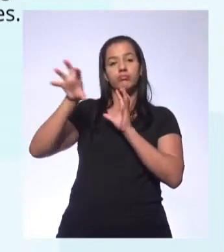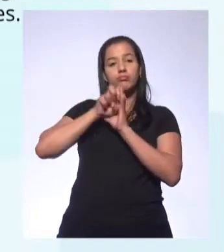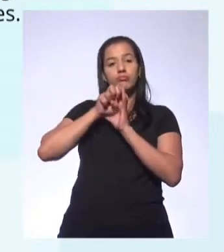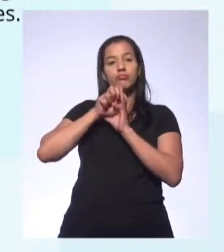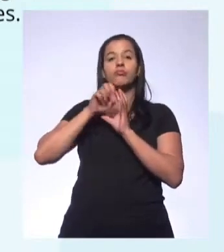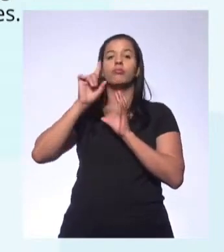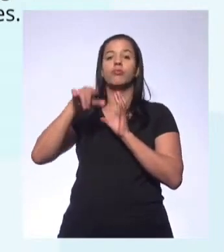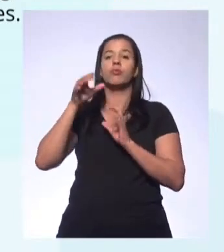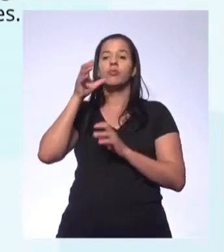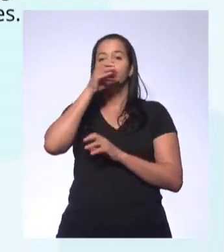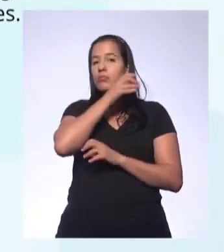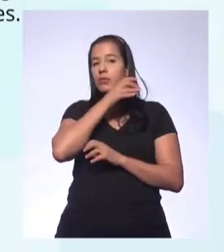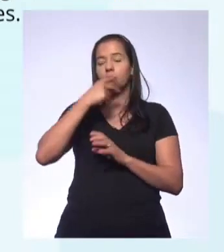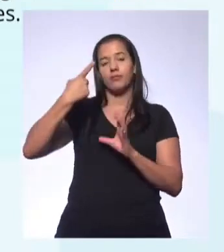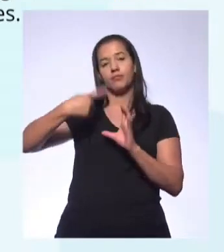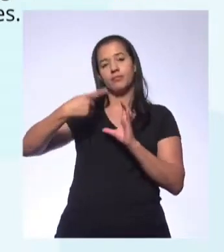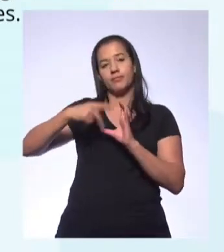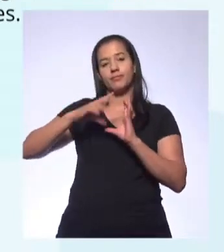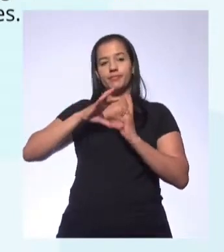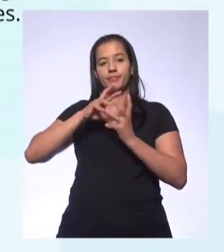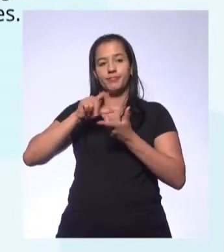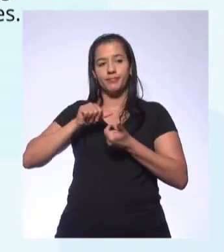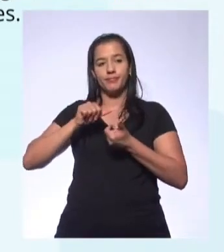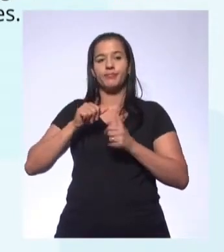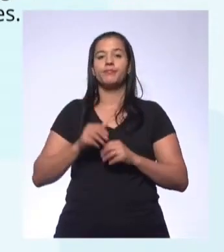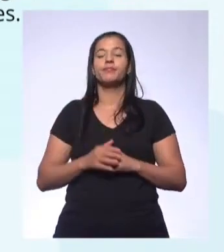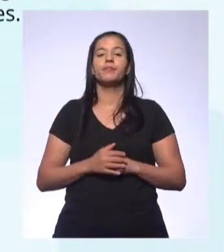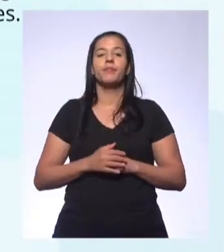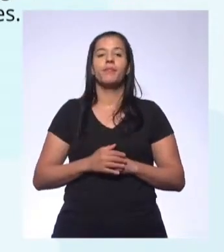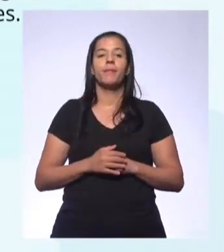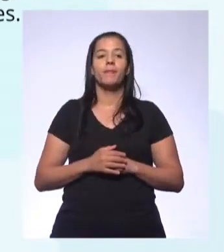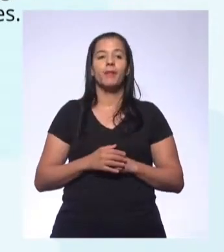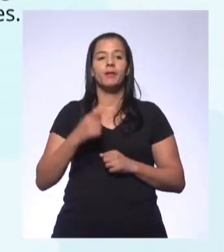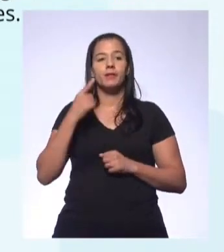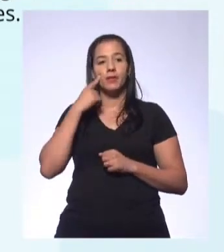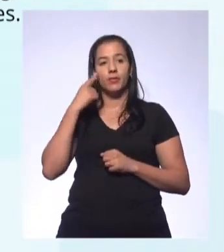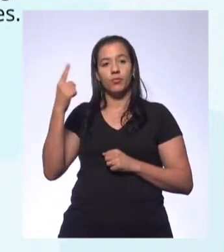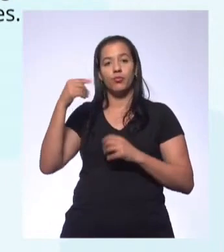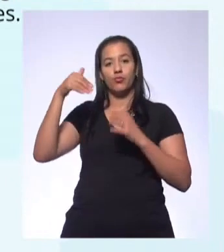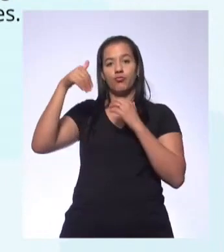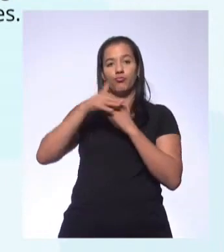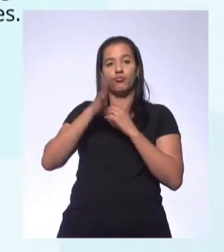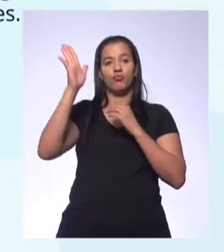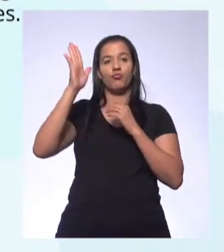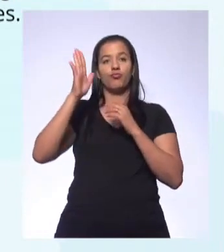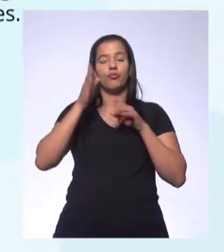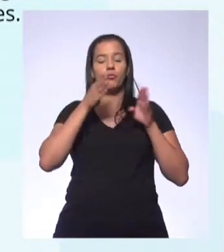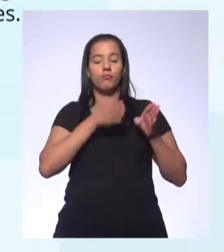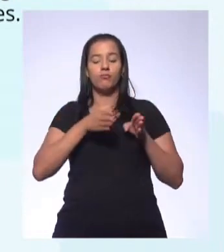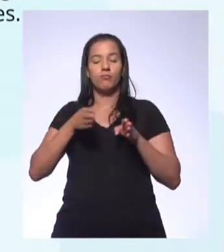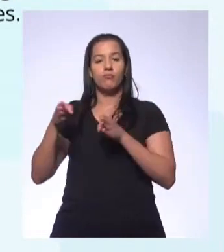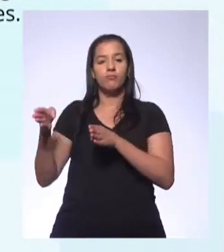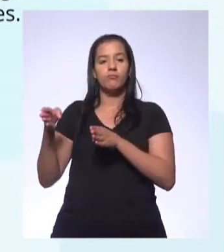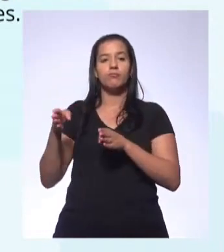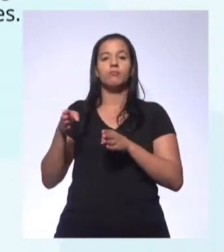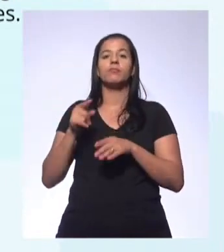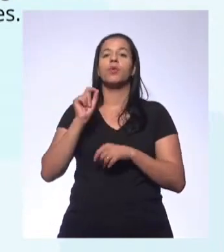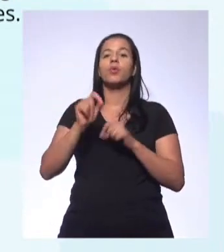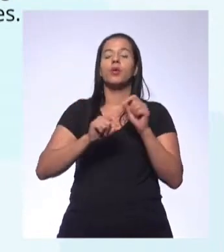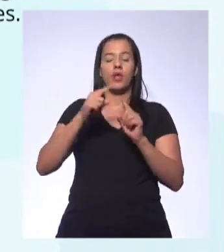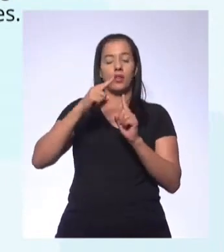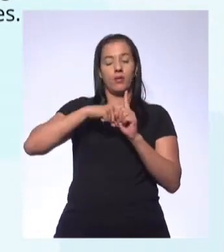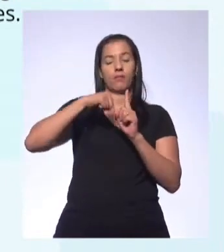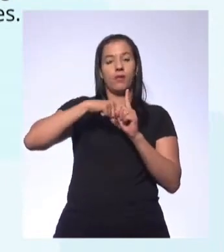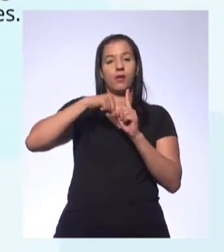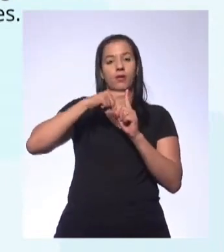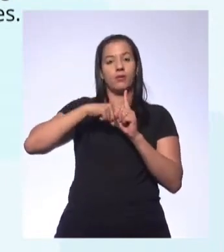Sol na troposfera. Então aqui, retendo o calor na troposfera, ok, mantendo aí a